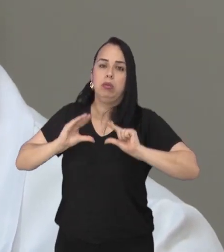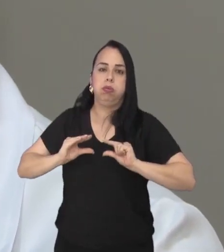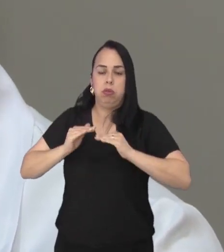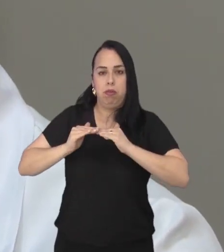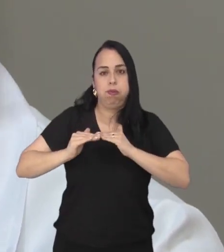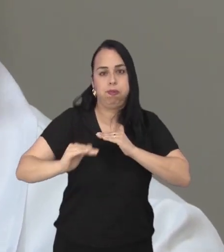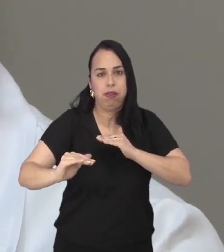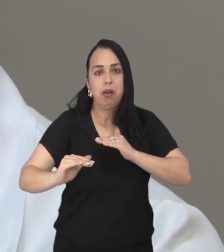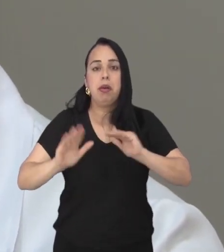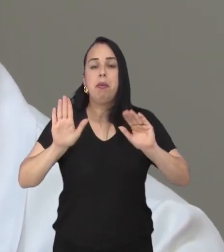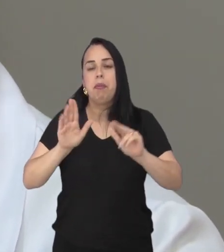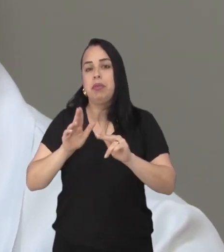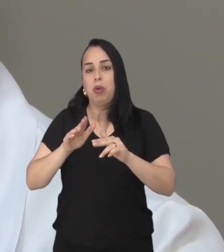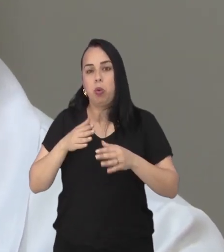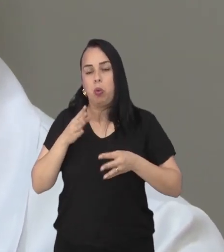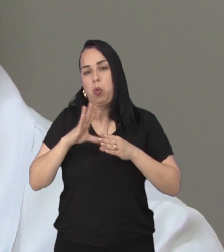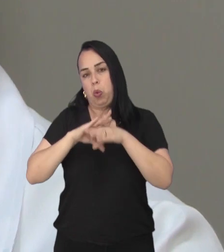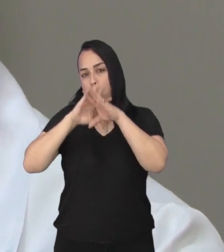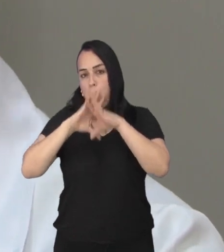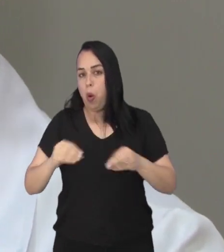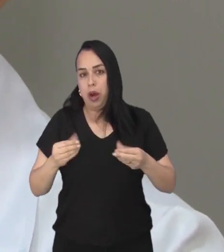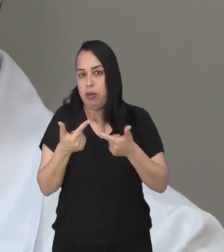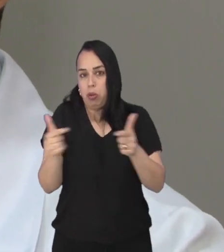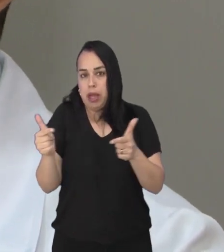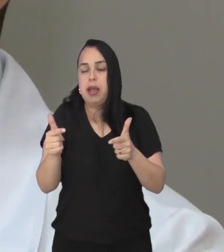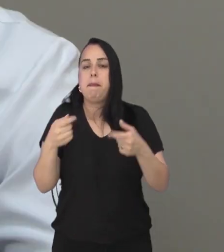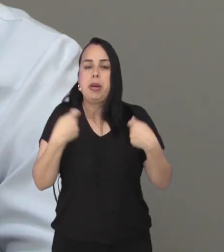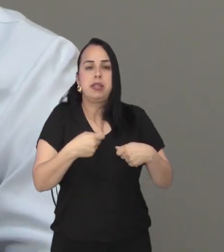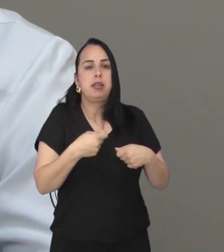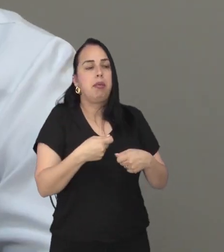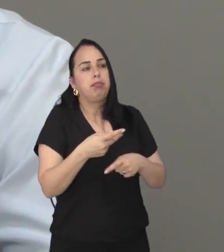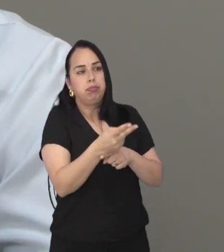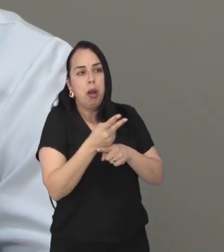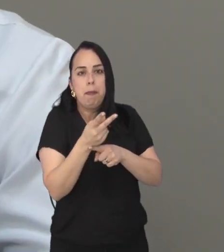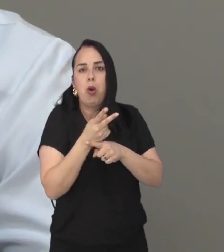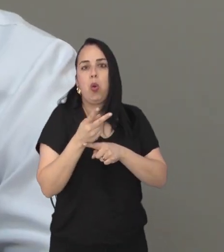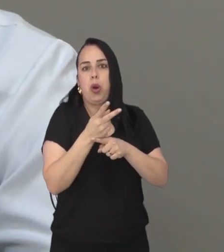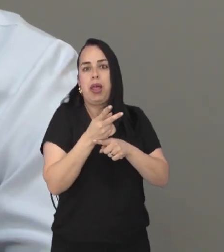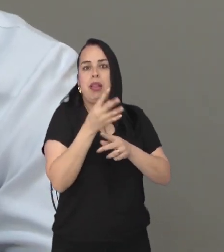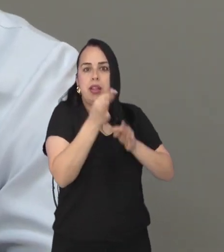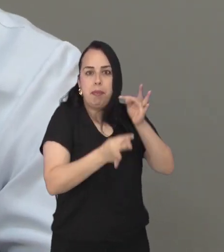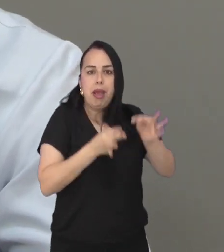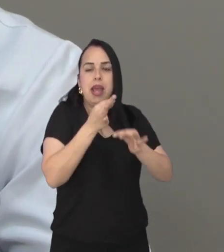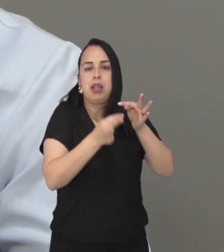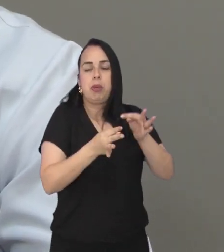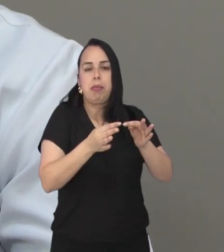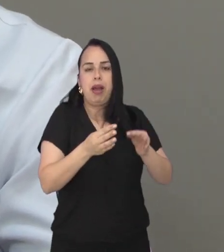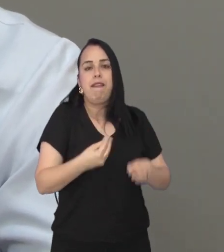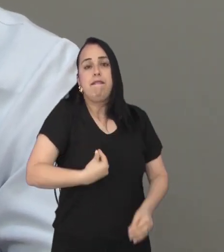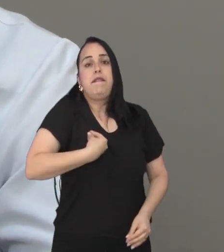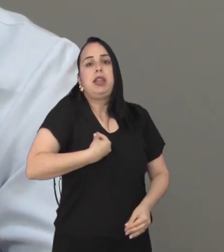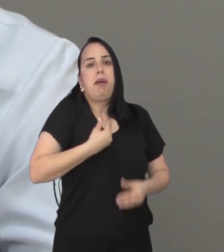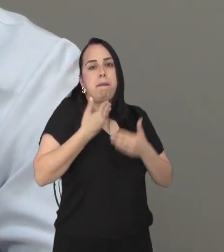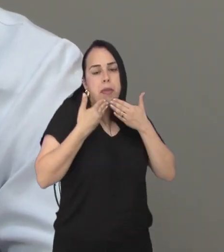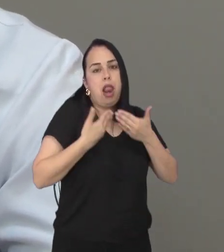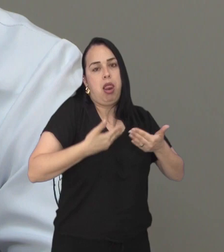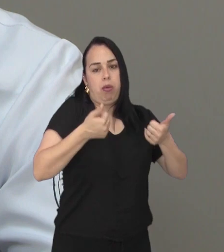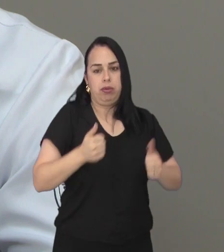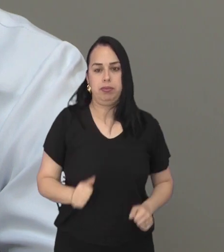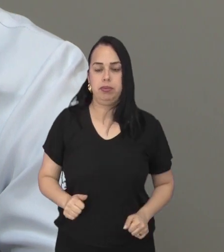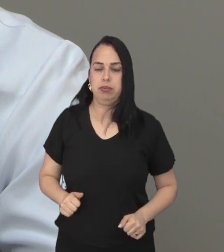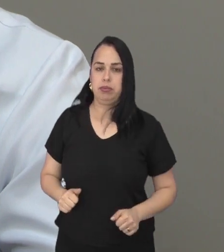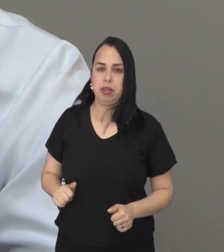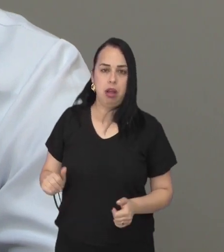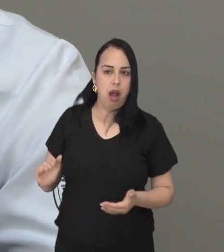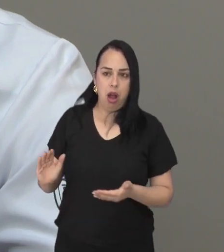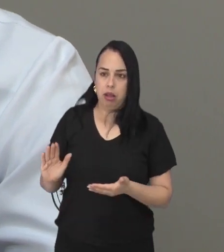cura, é preciso focar nas opções de tratamento para melhorar a qualidade de vida. Para a grande maioria das distrofias